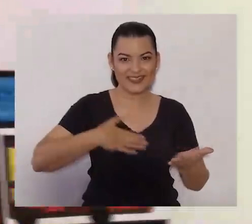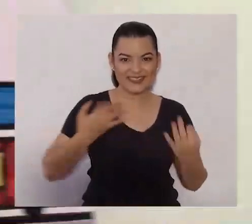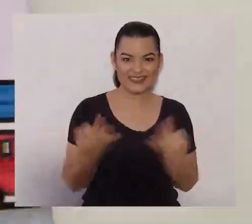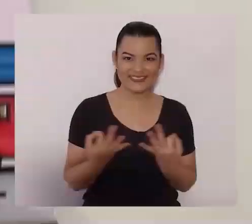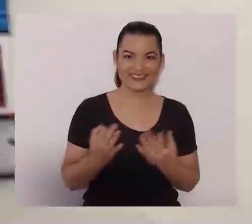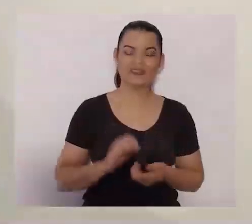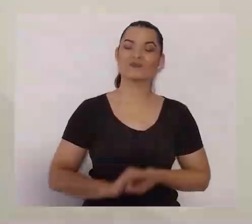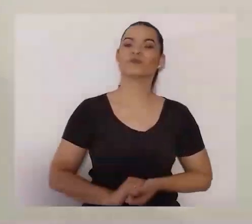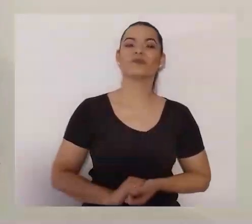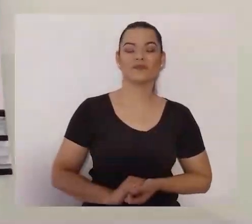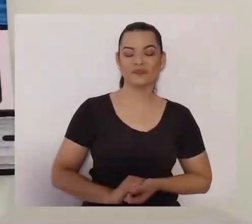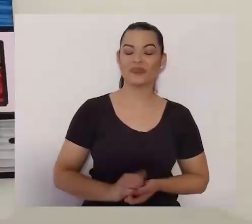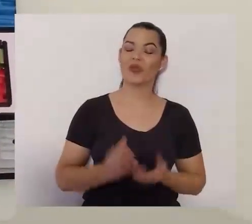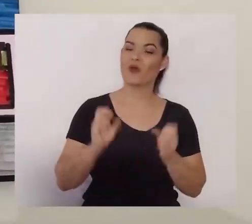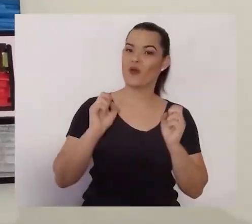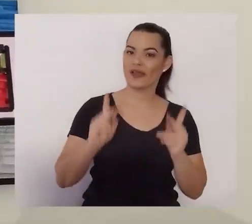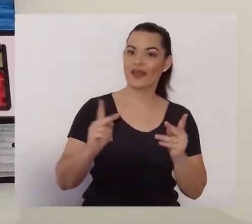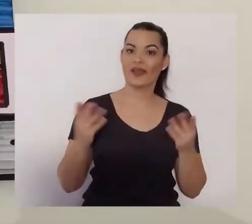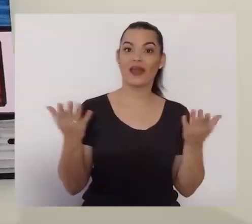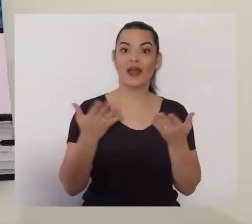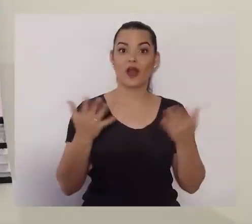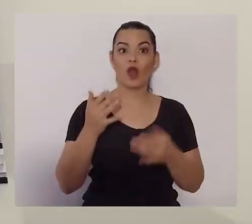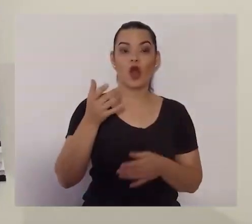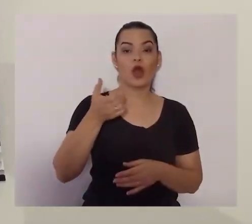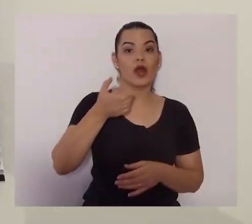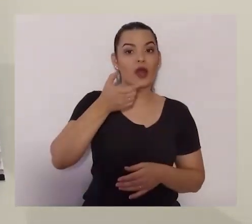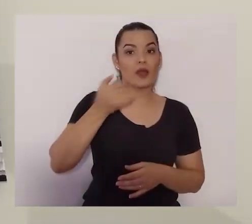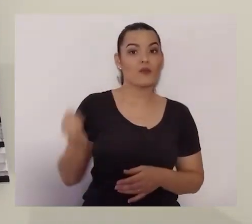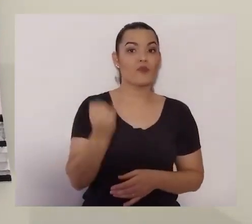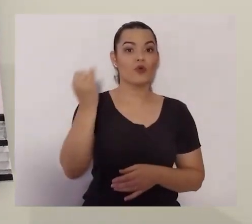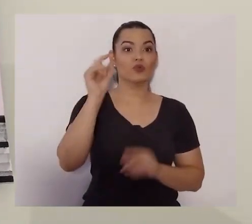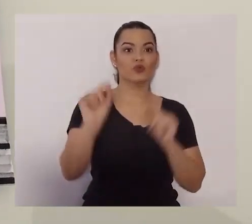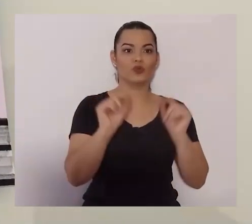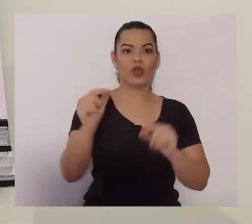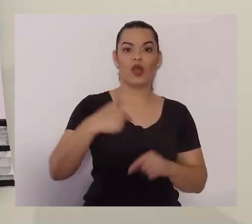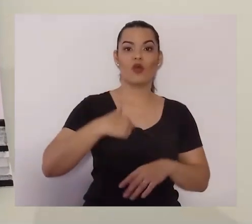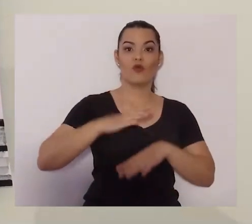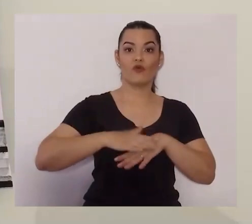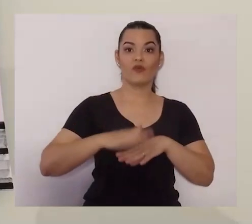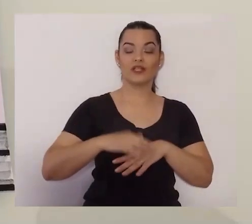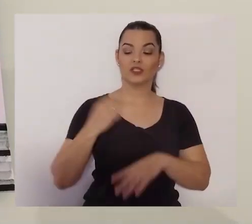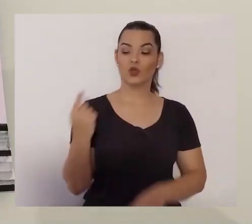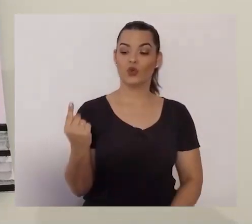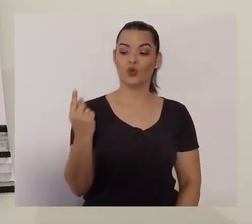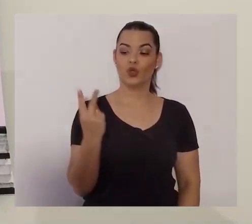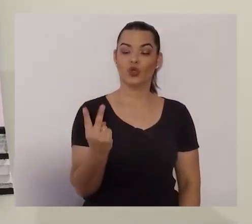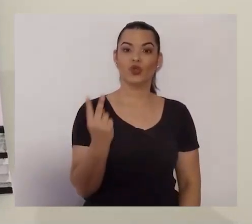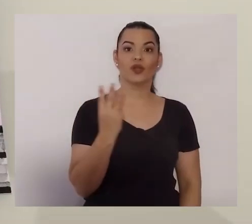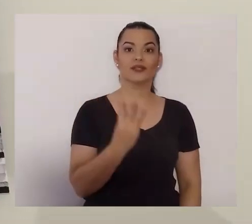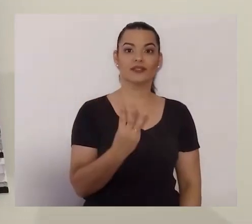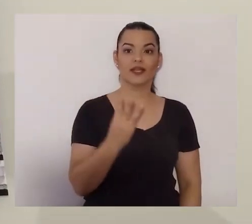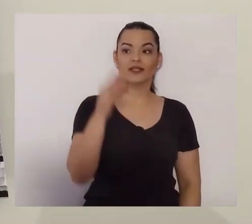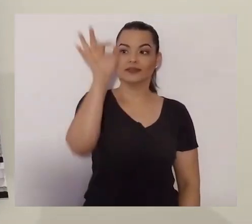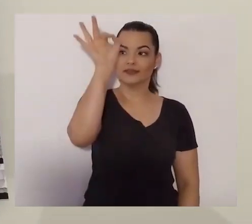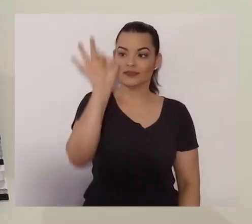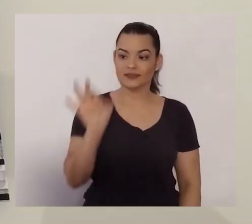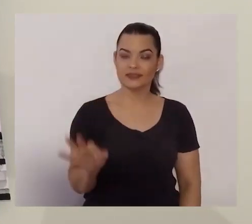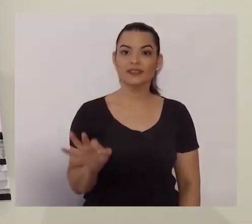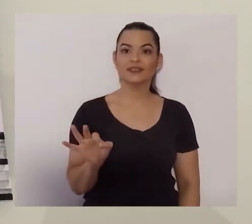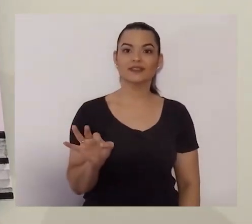ao que interessa, a nossa malha quadriculada. Eu fiz 1, 2, 3